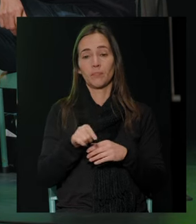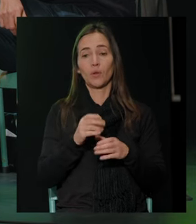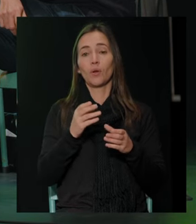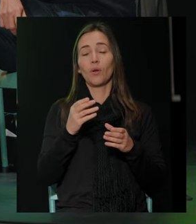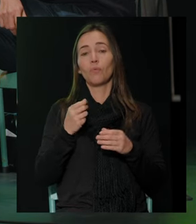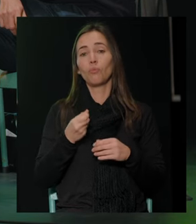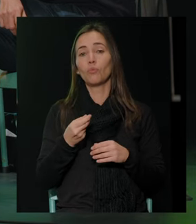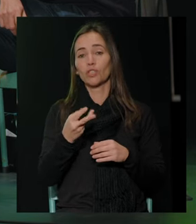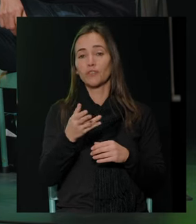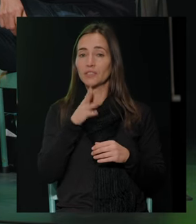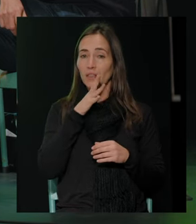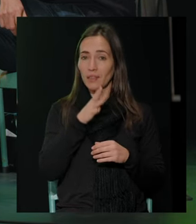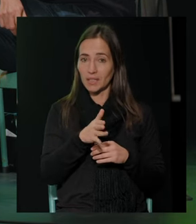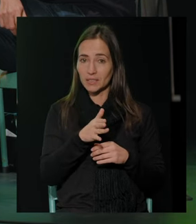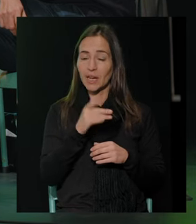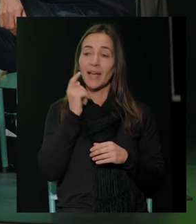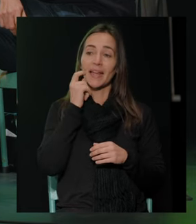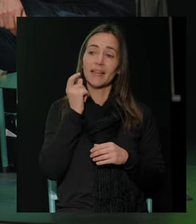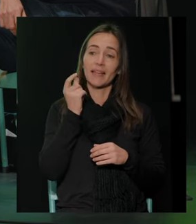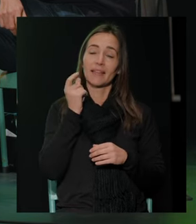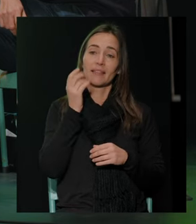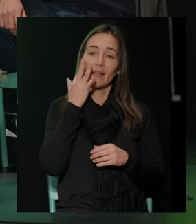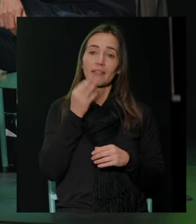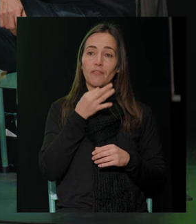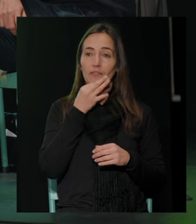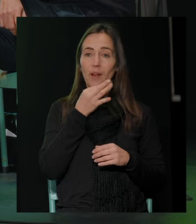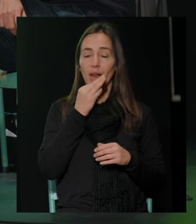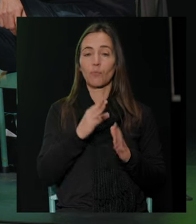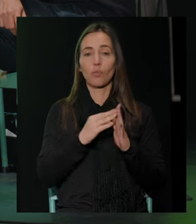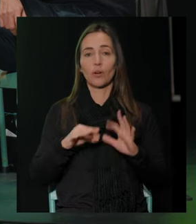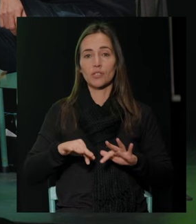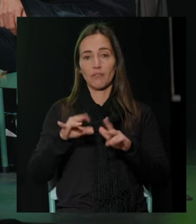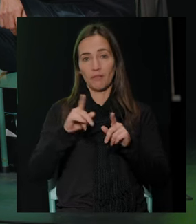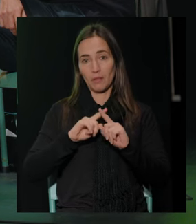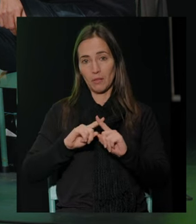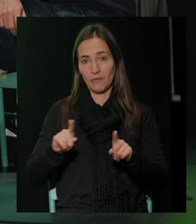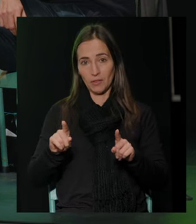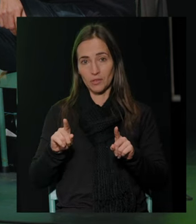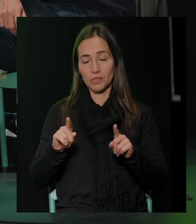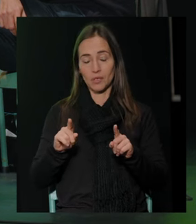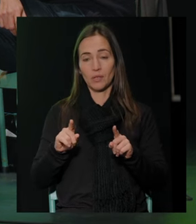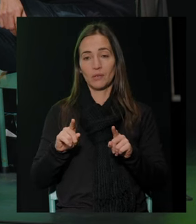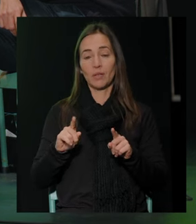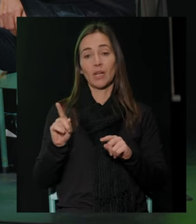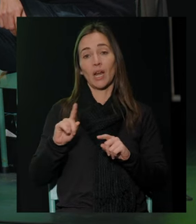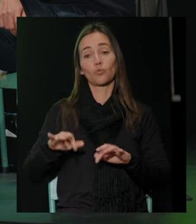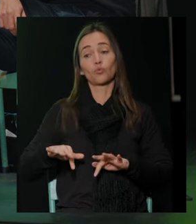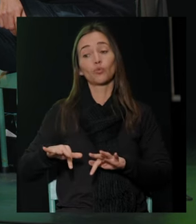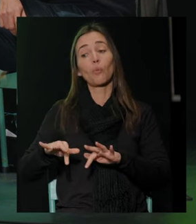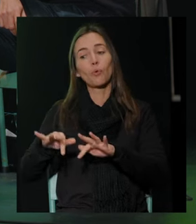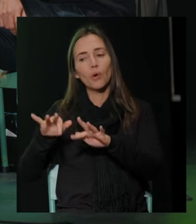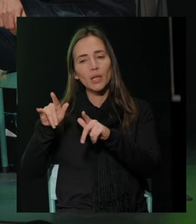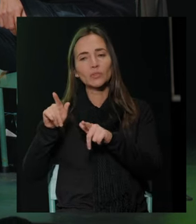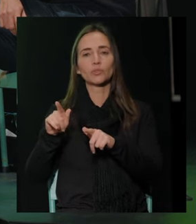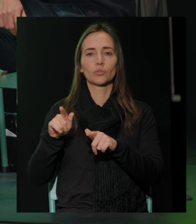muitas vezes é dito àqueles que se atrevem a falar de modelos de desenvolvimento diferentes, que não aquele do progresso, aqui sim com P maiúsculo, ou do